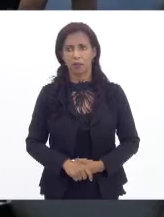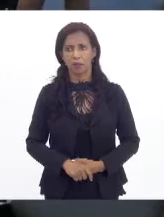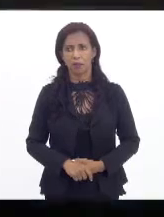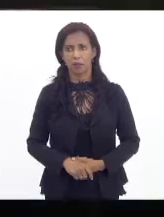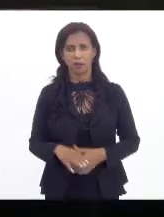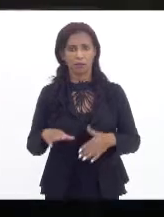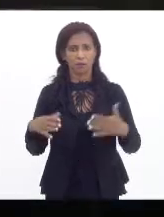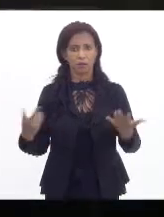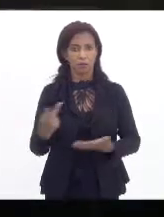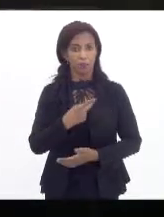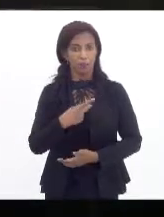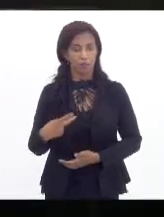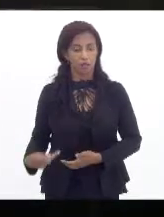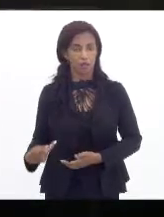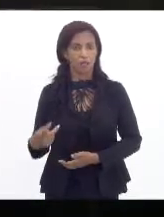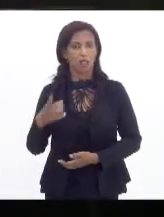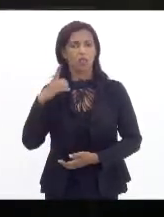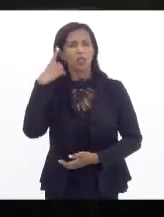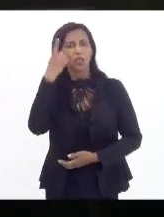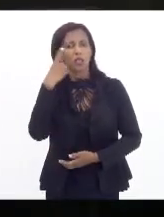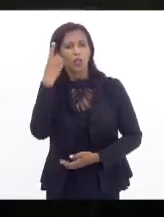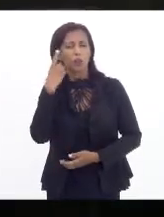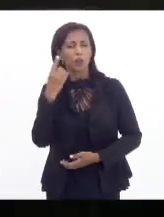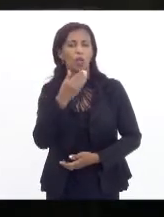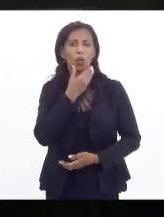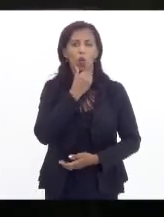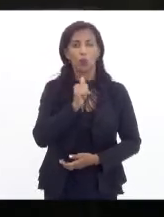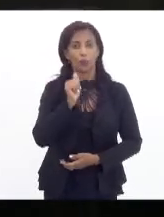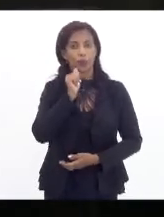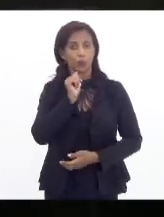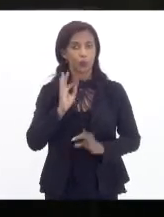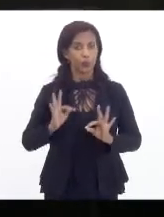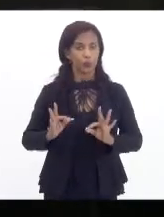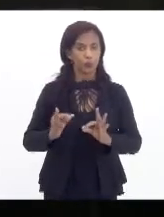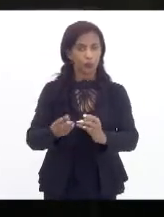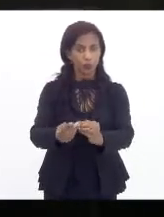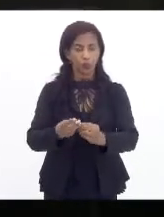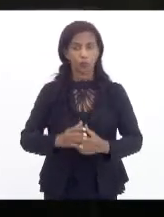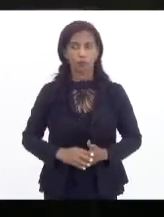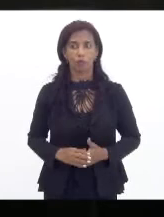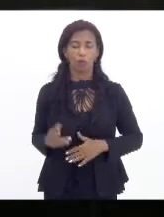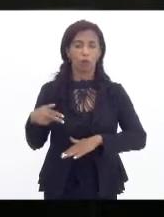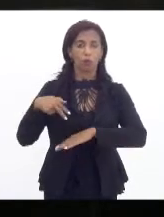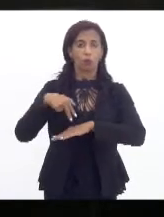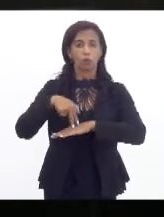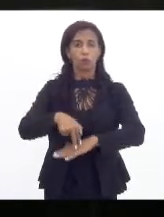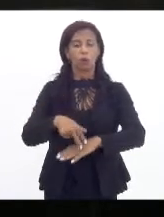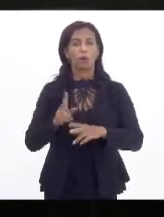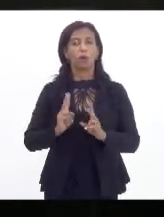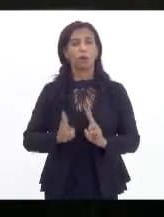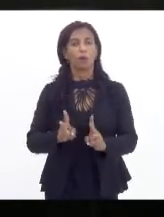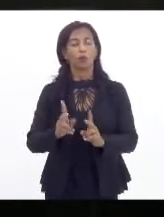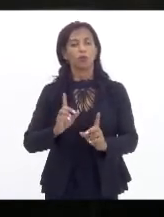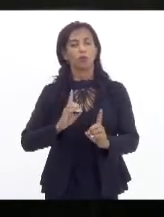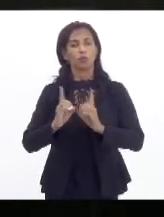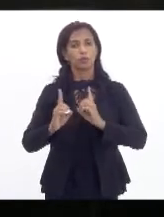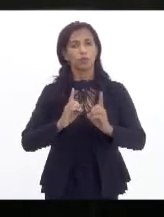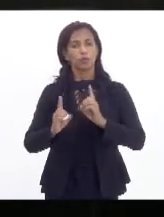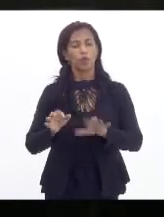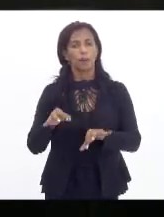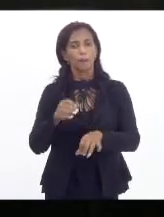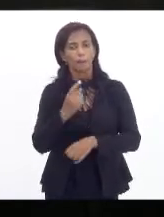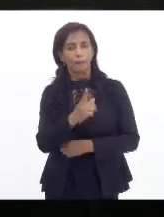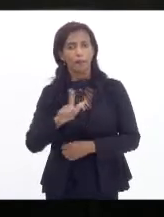Senhor presidente, senhoras deputadas, senhores deputados, assumo a tribuna para continuar a discussão do projeto de